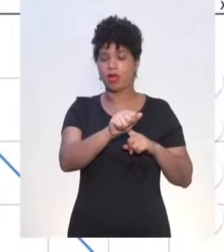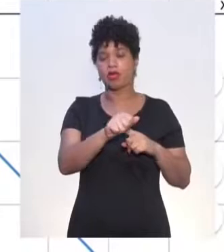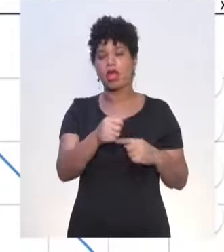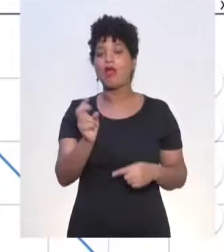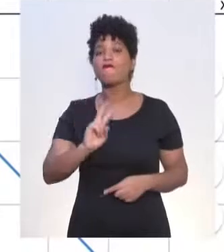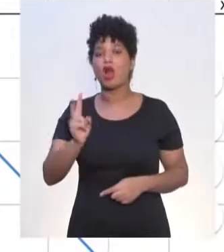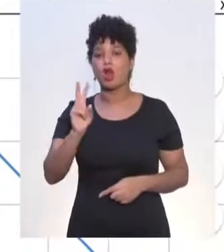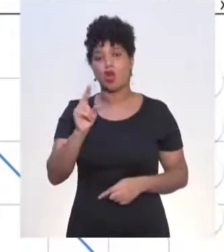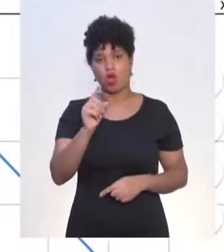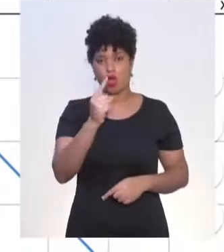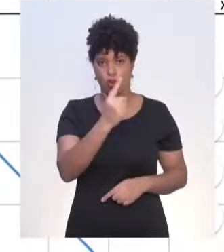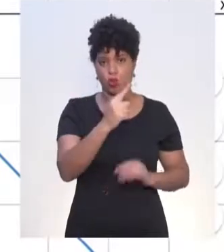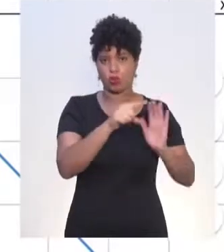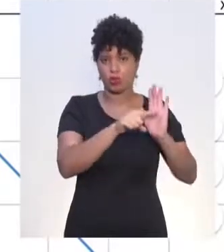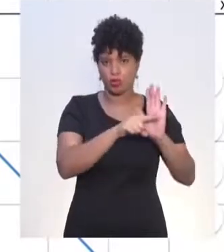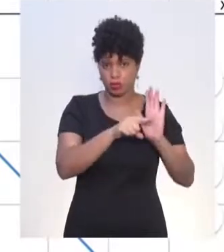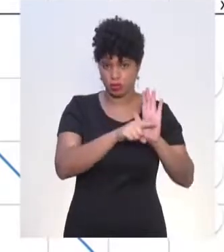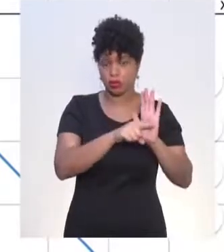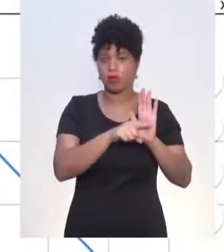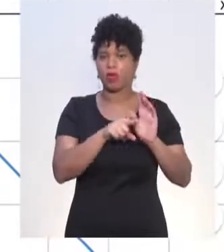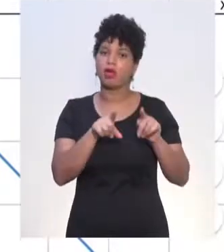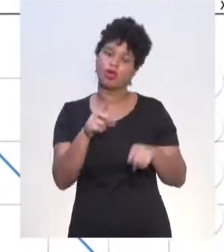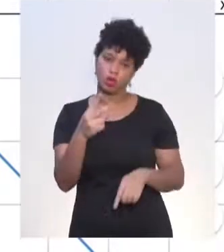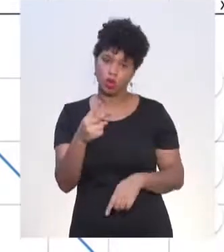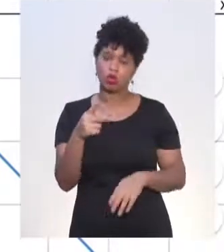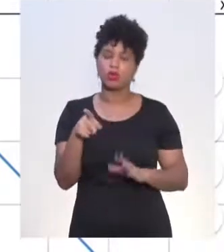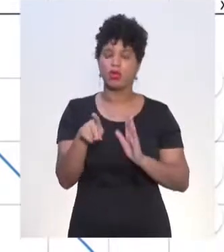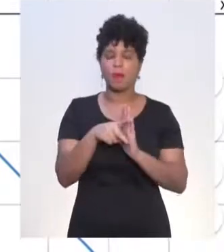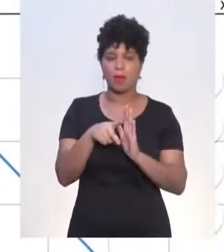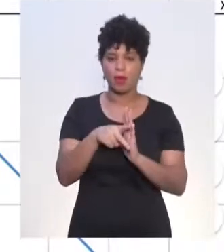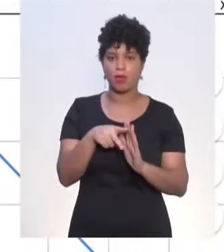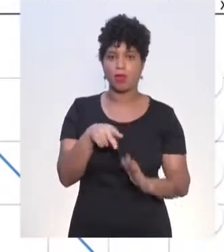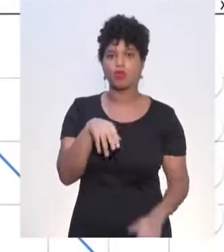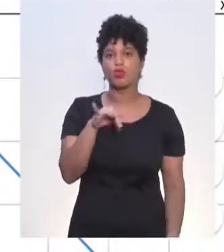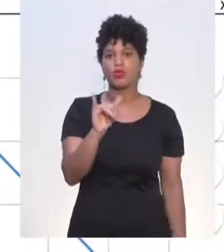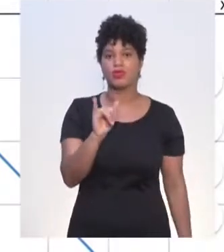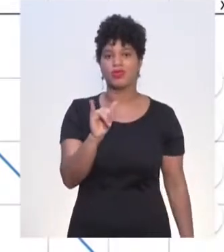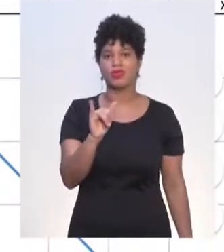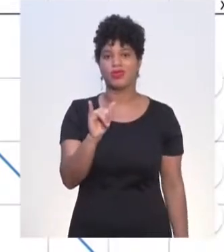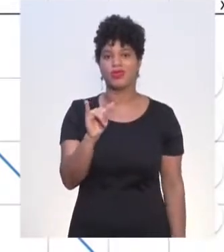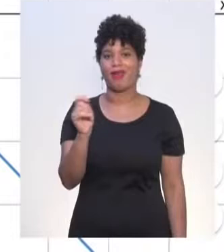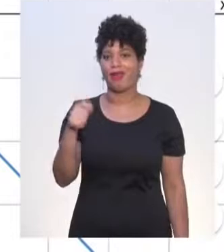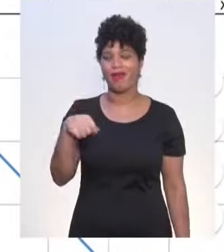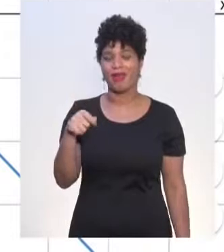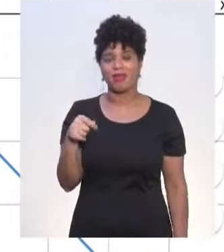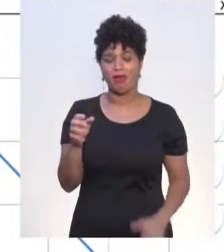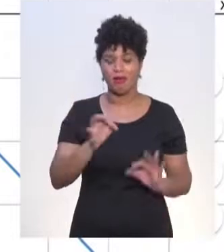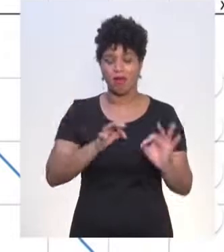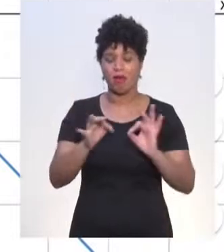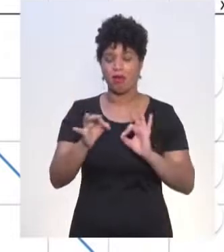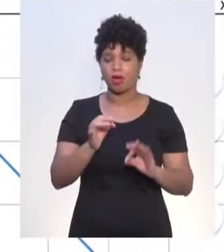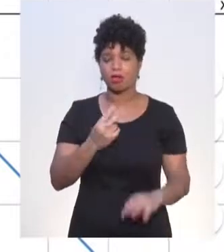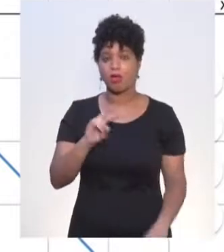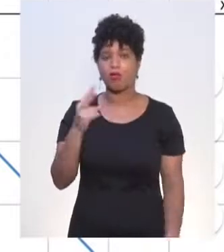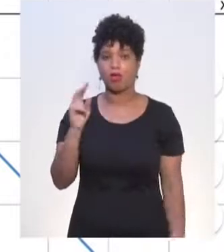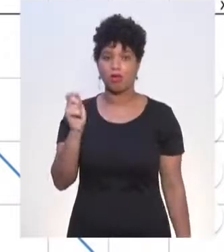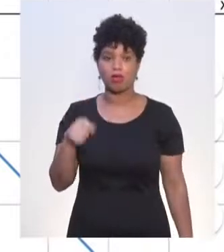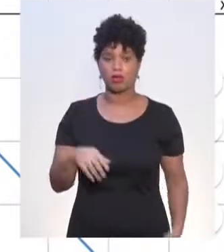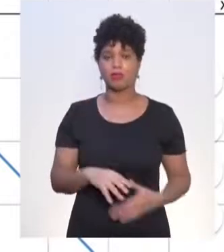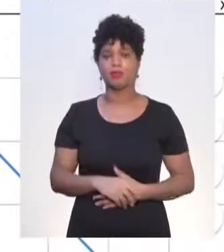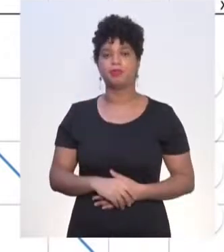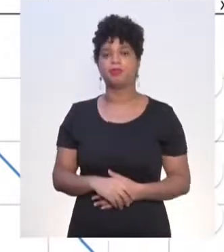negativo e 2, no caso aí, do y. Né? Então, eu consigo elencar esse valor, eu consigo colocar.